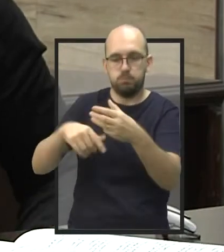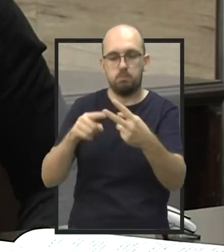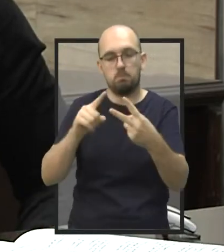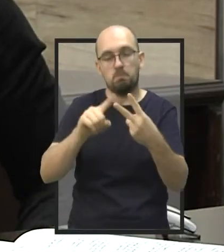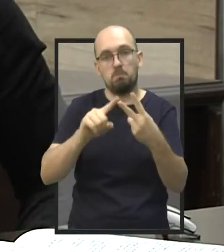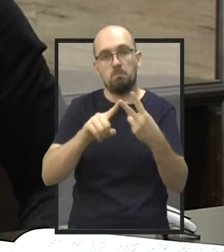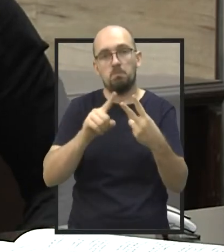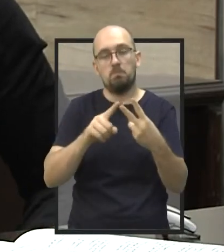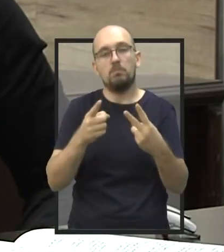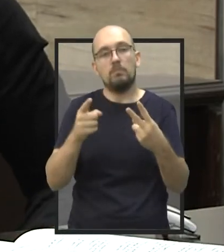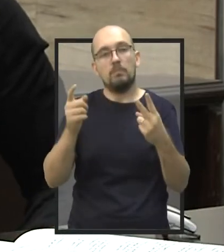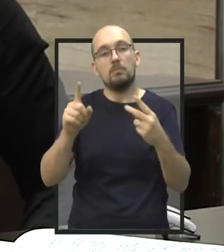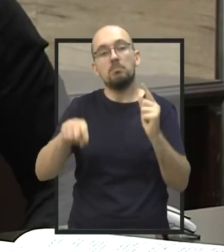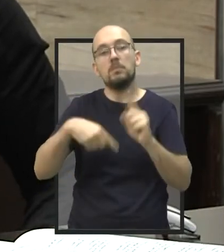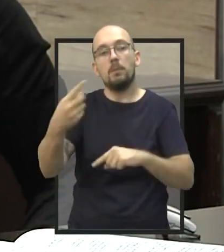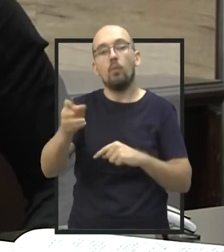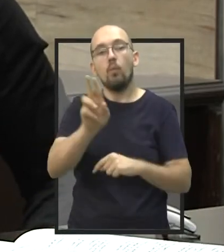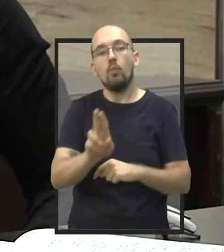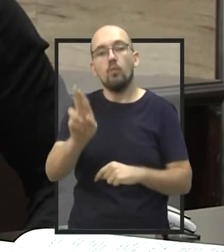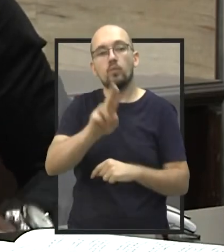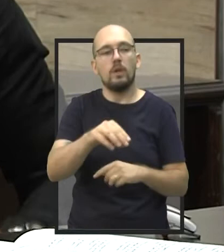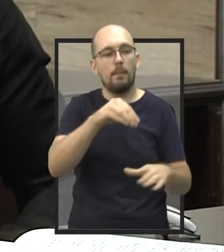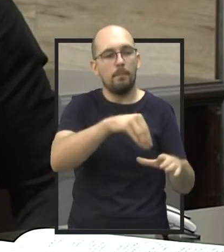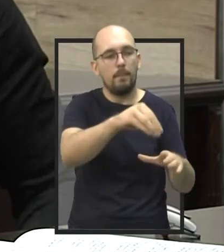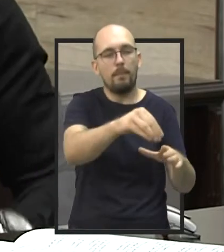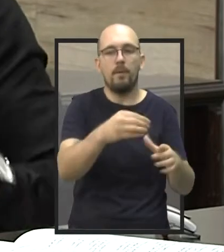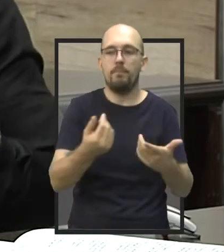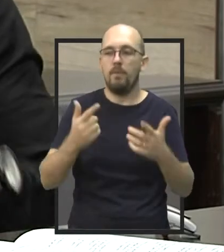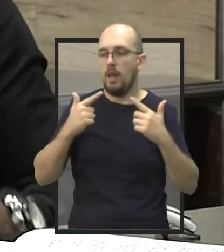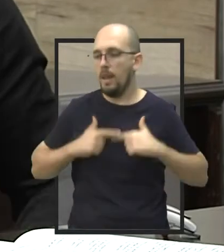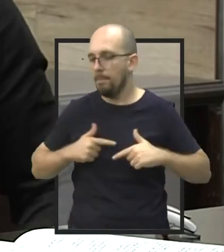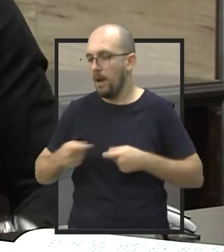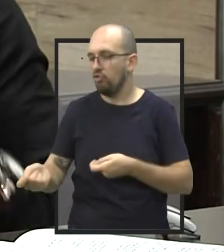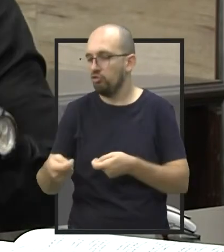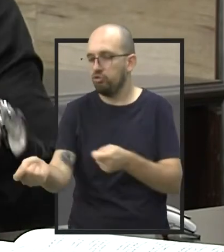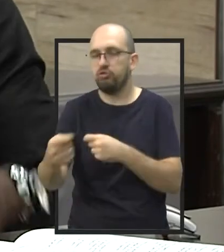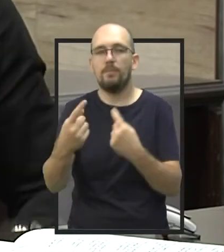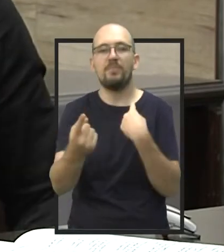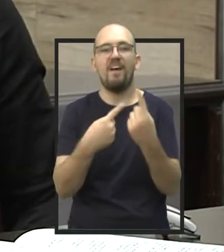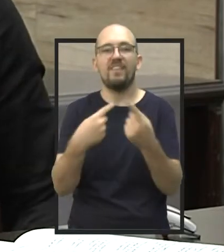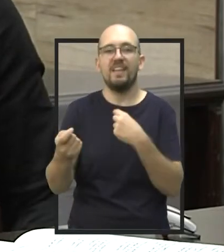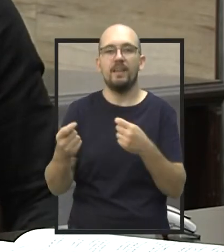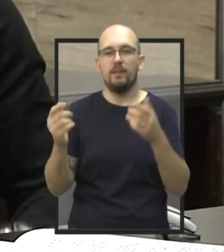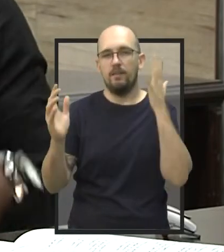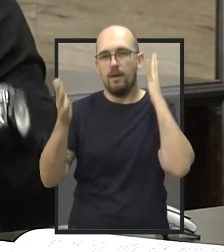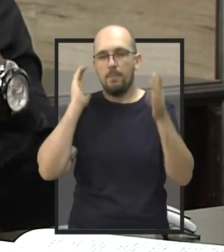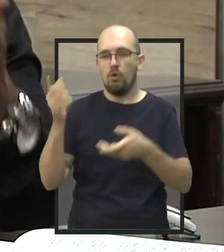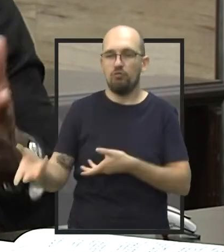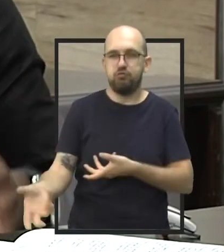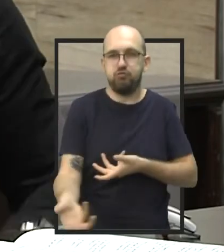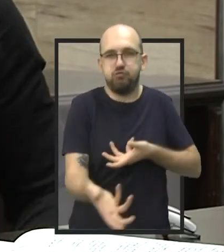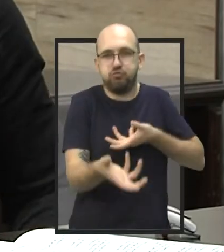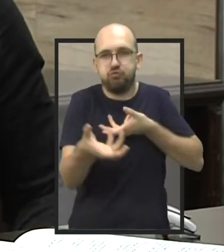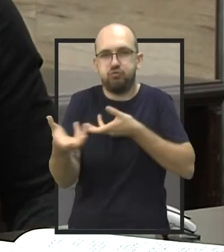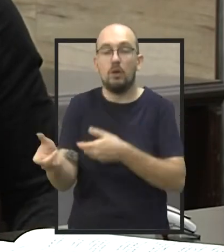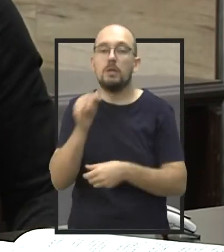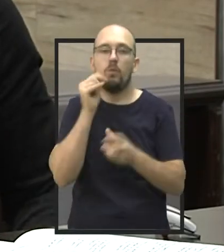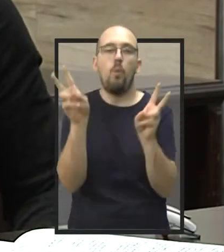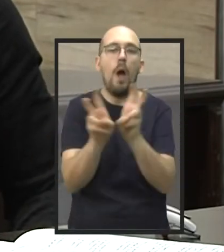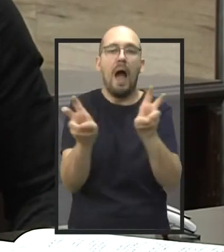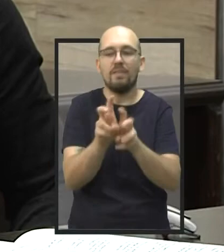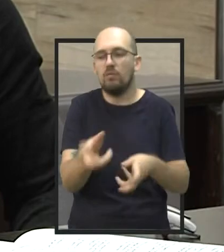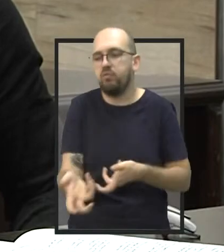poderia ser reutilizada, né, para essas situações. Limpeza de avenida, limpeza de quadra, às vezes jogar numa